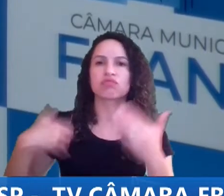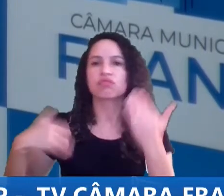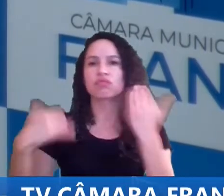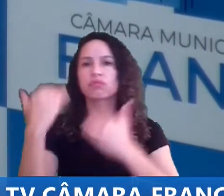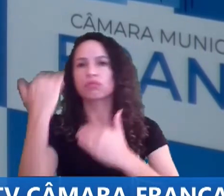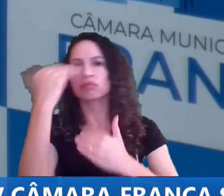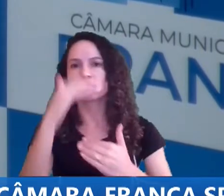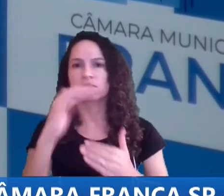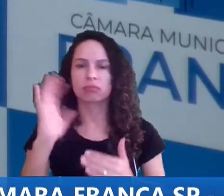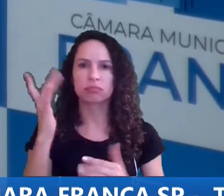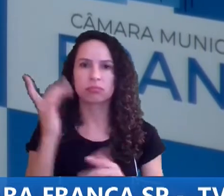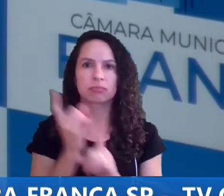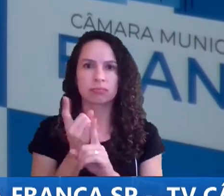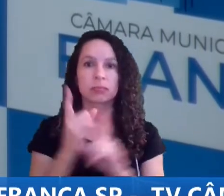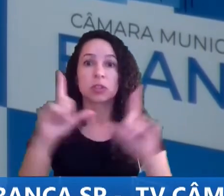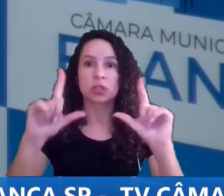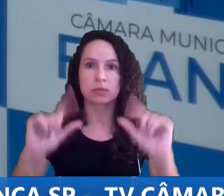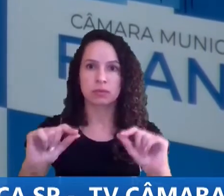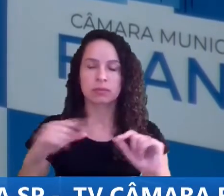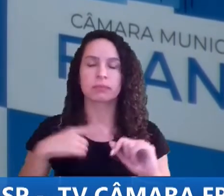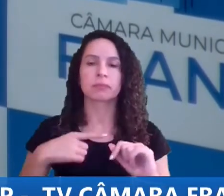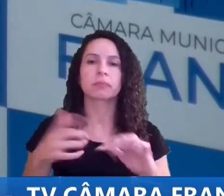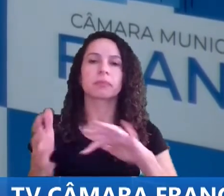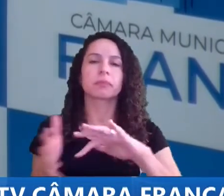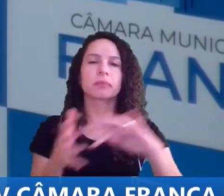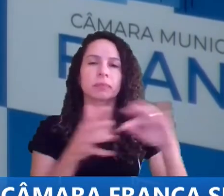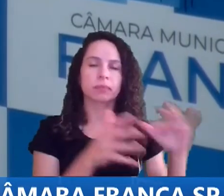da aprendizagem, só para já concluir,